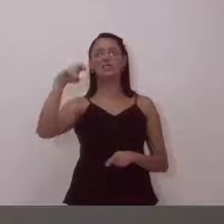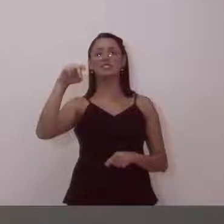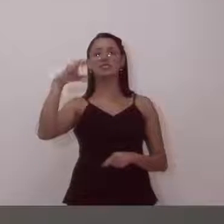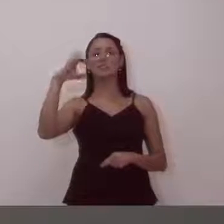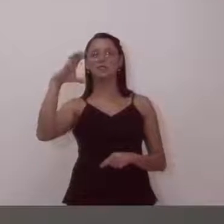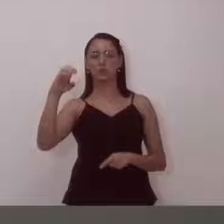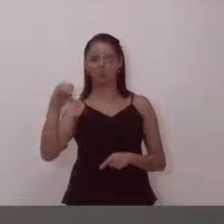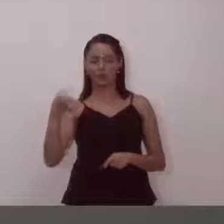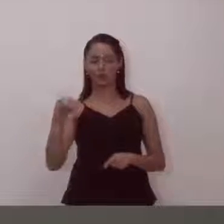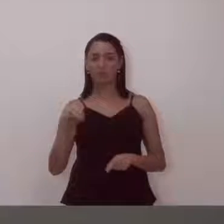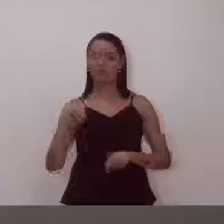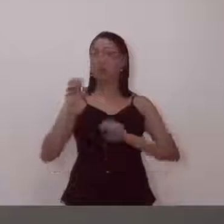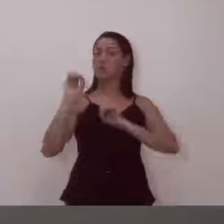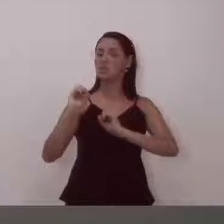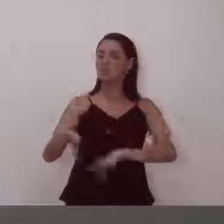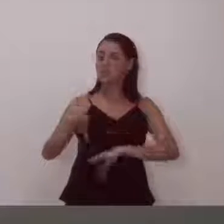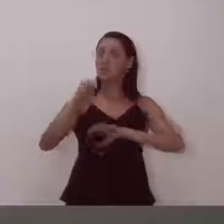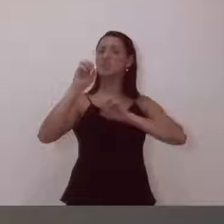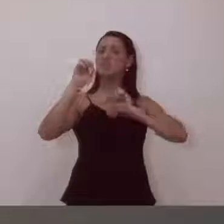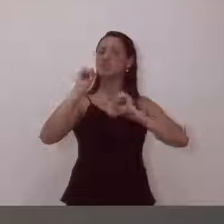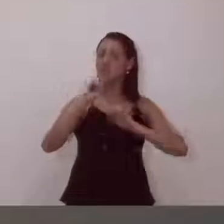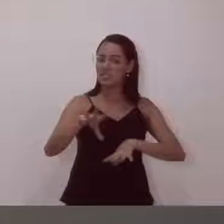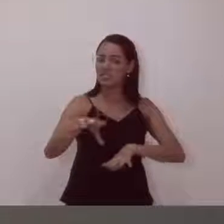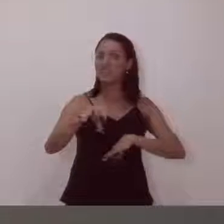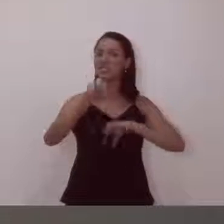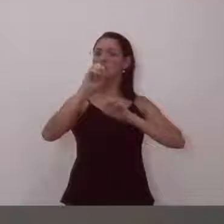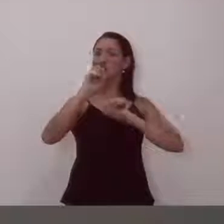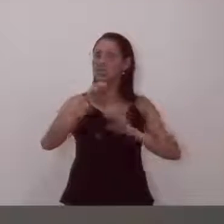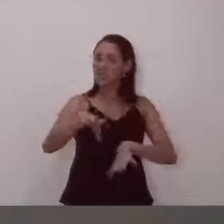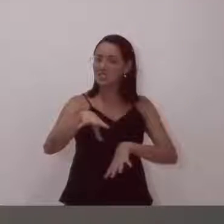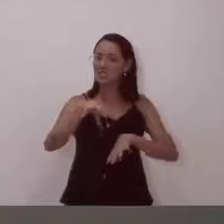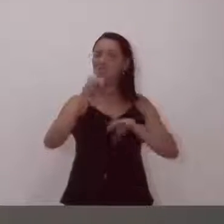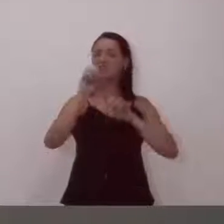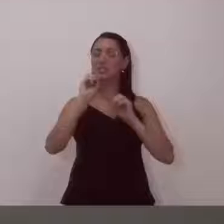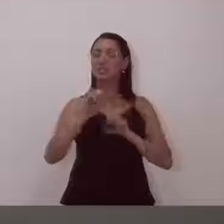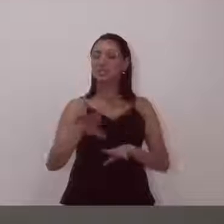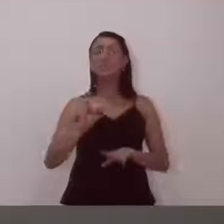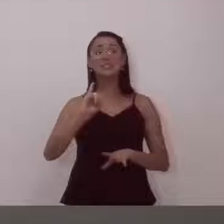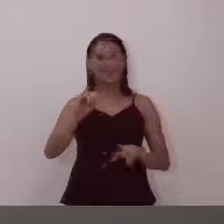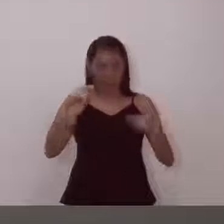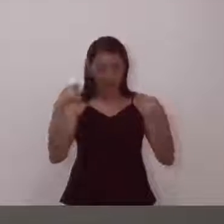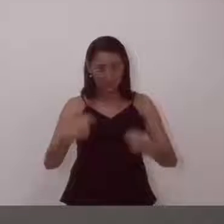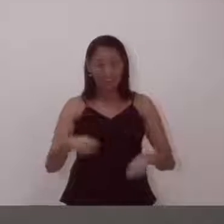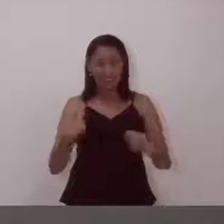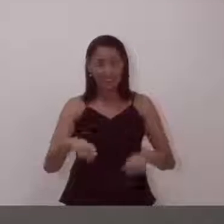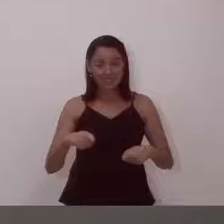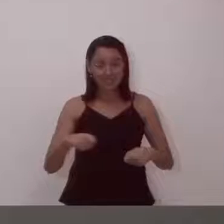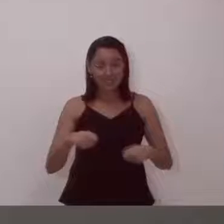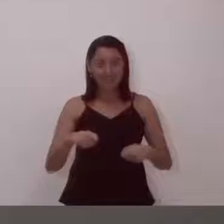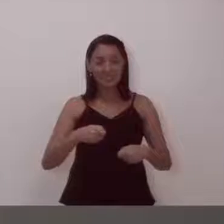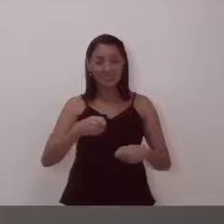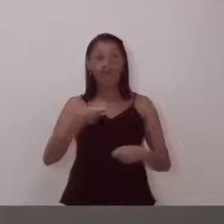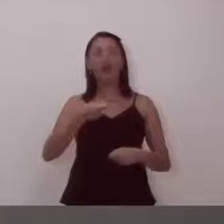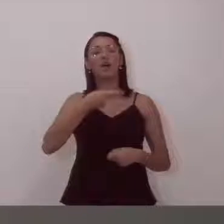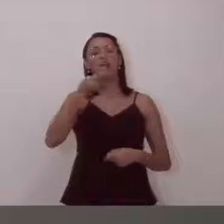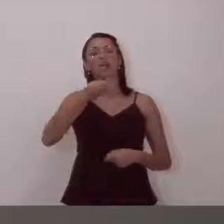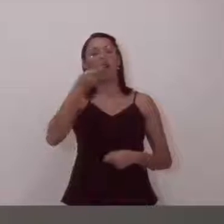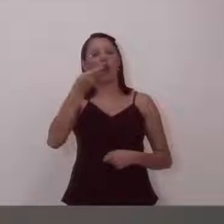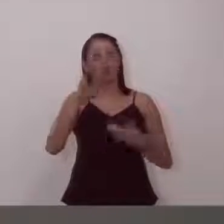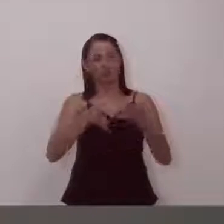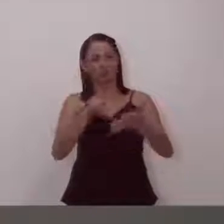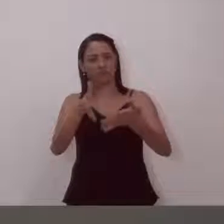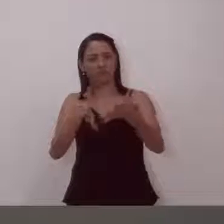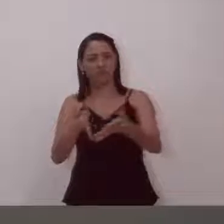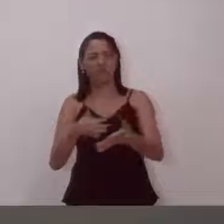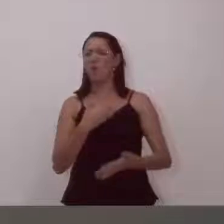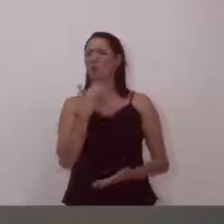assim, ensine, ensine, ensine. E se precisar, você use as palavras. Então, não adianta ficar